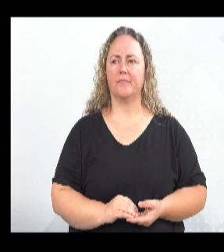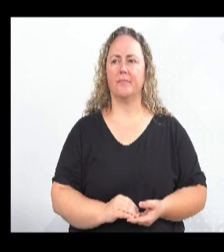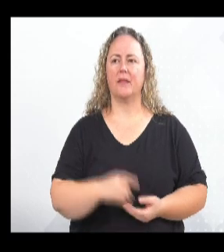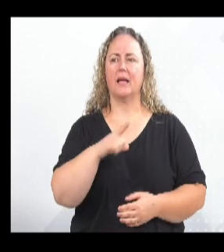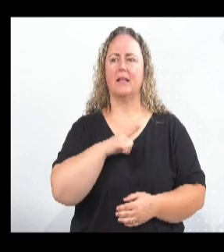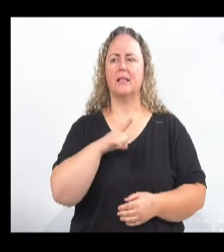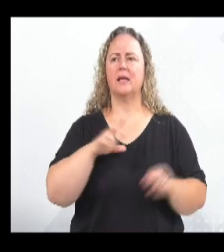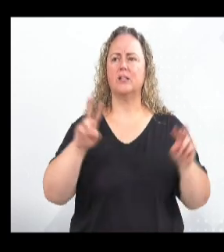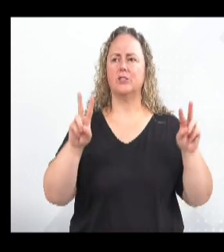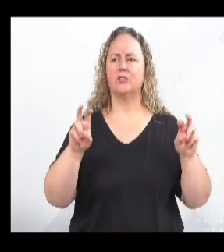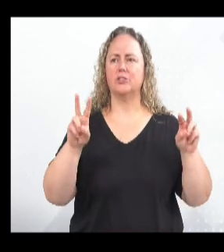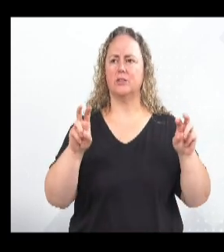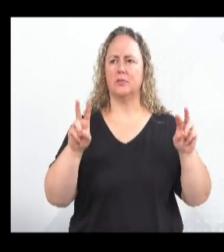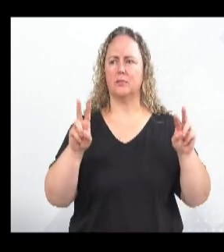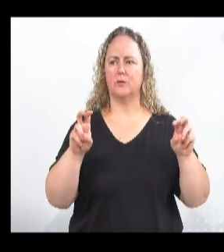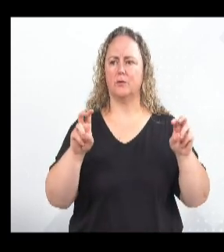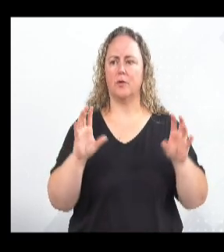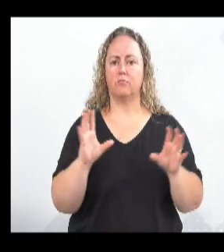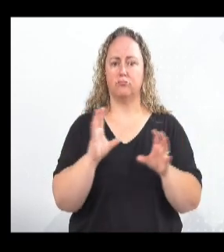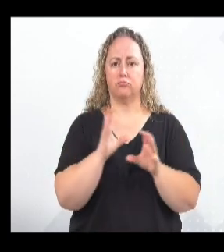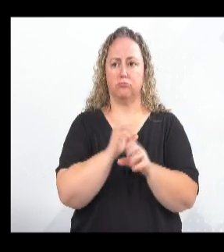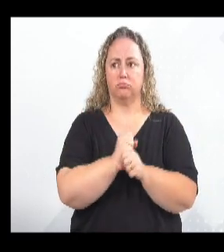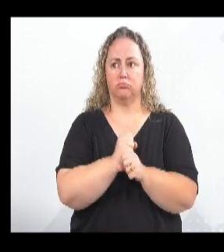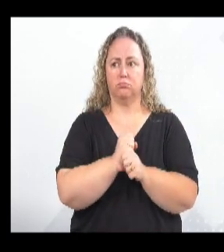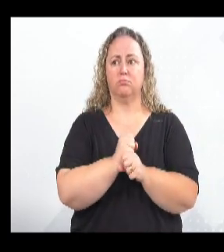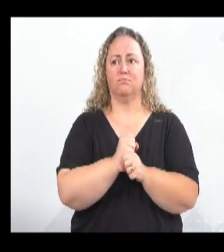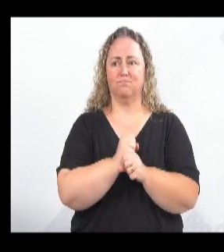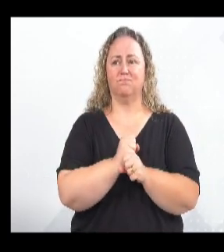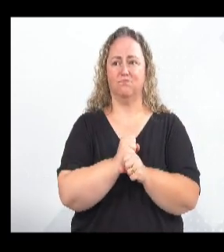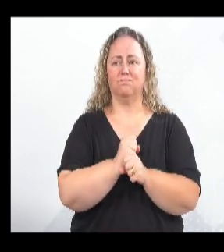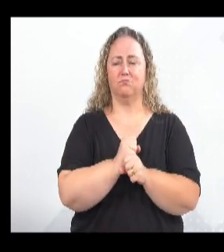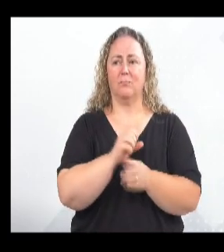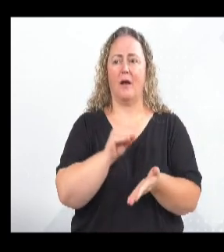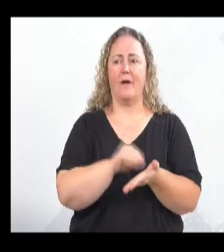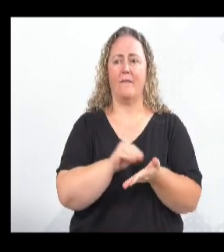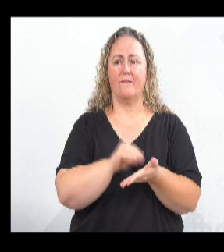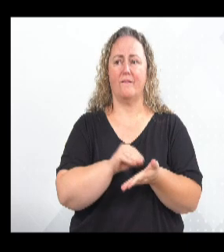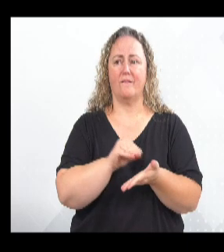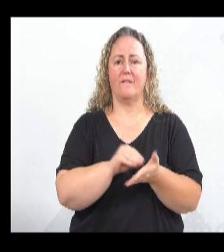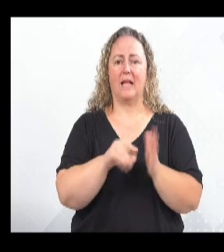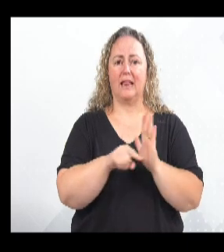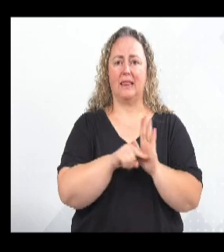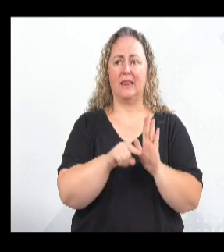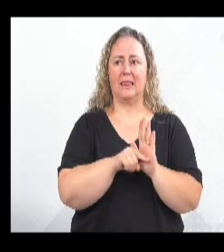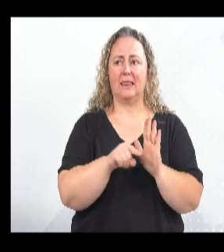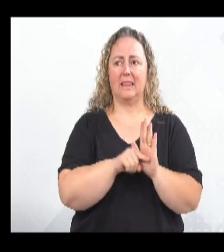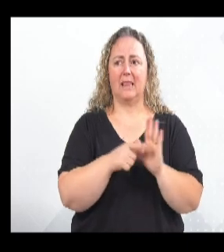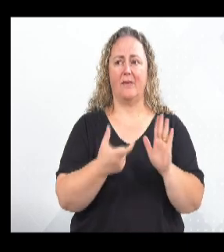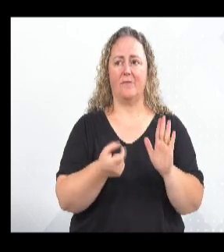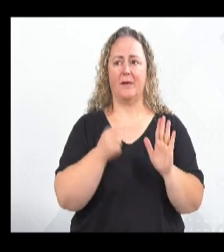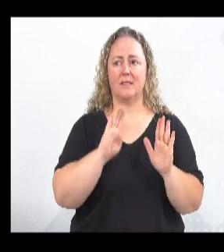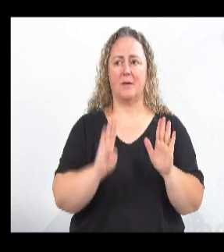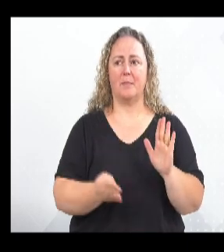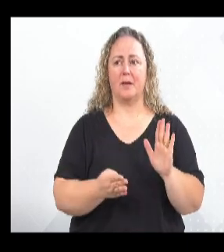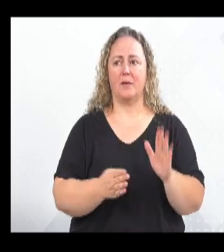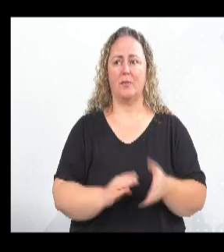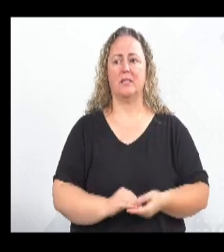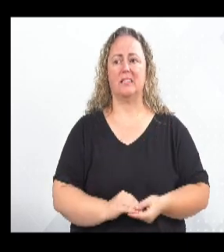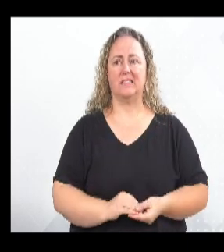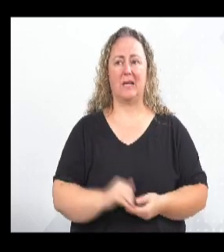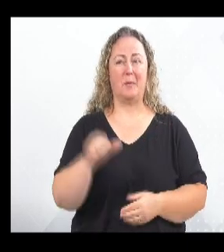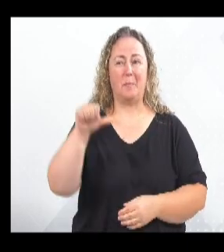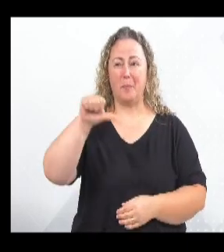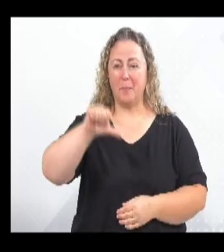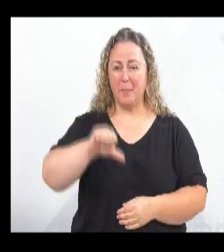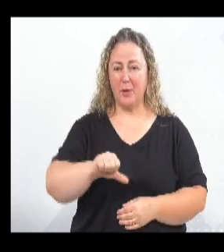título. Contas públicas fecham com déficit de 20 bilhões de reais no primeiro semestre. O pior